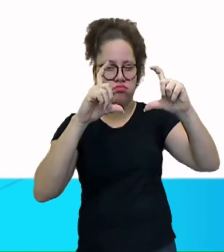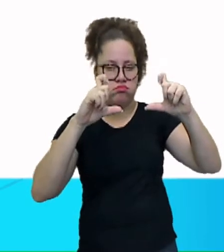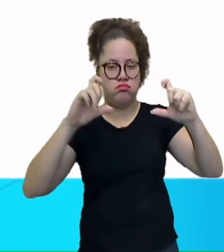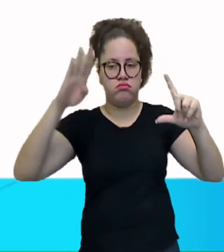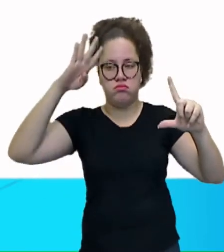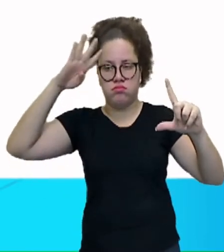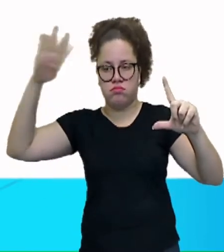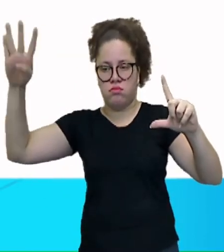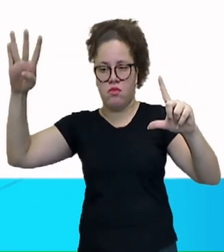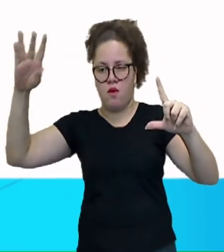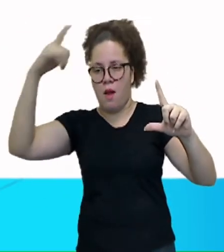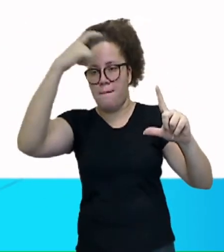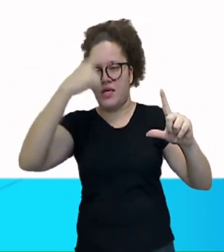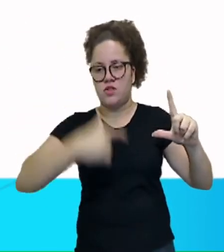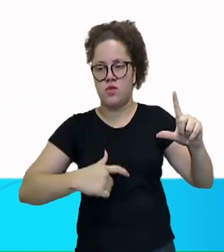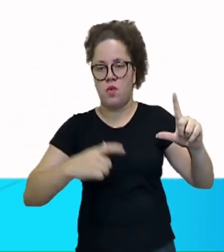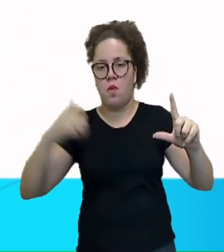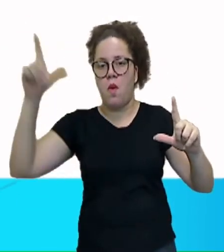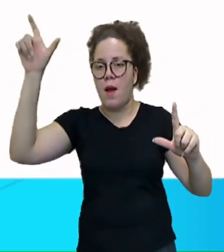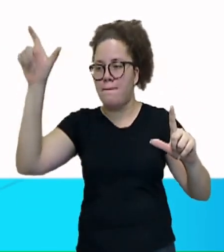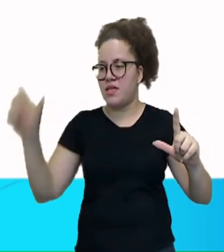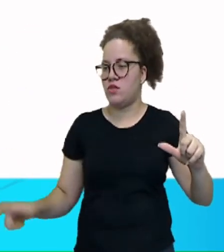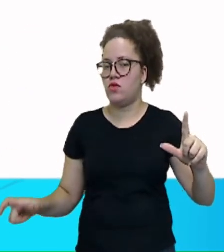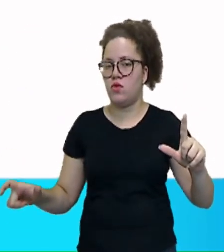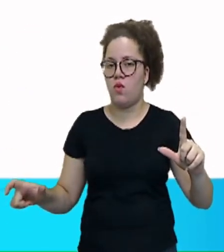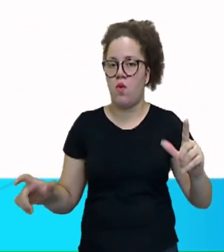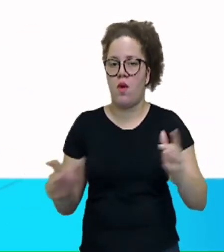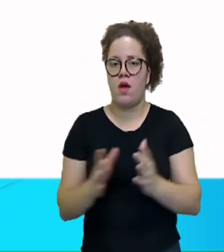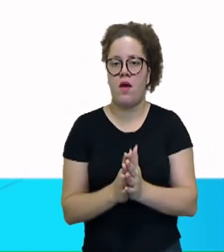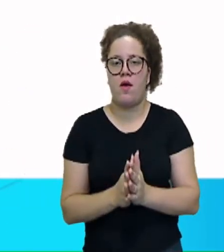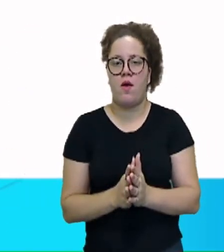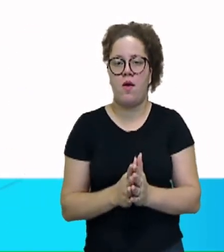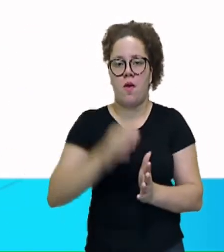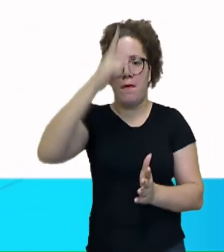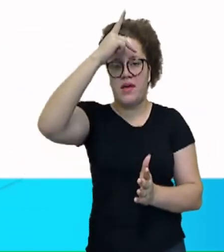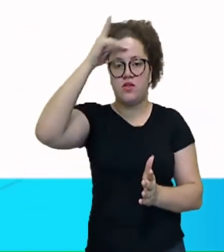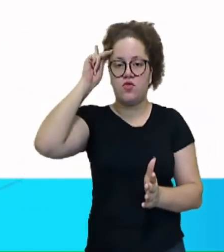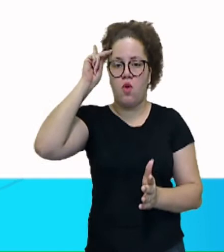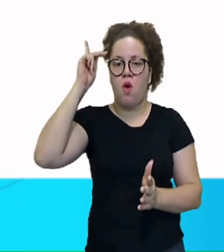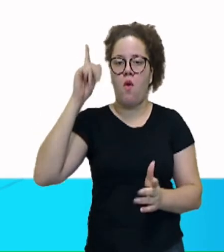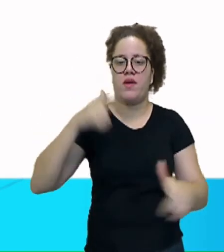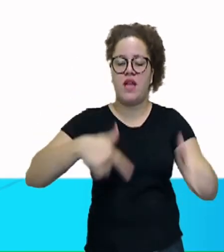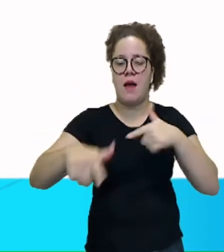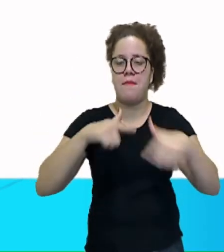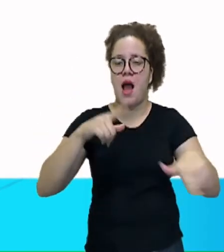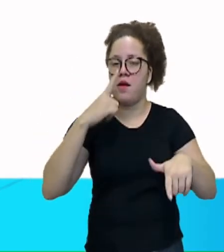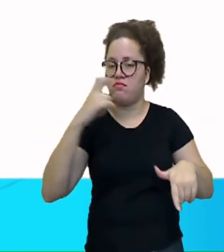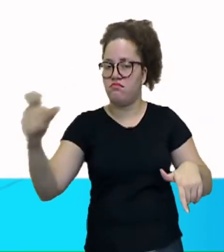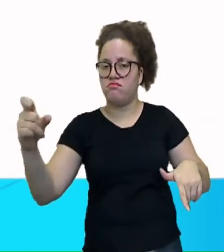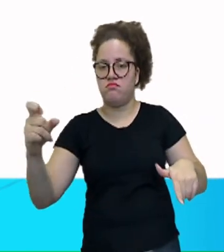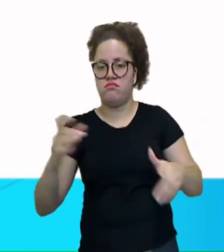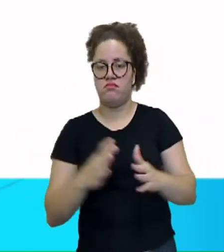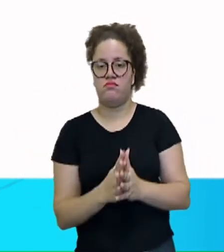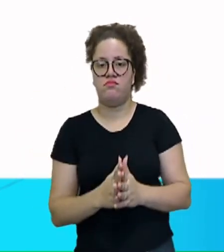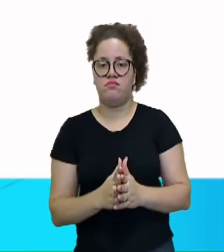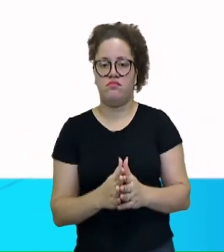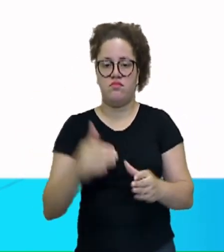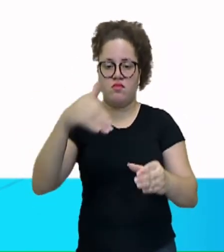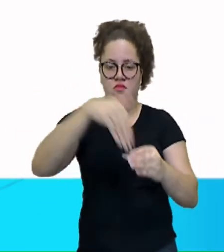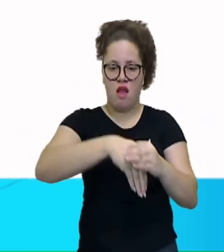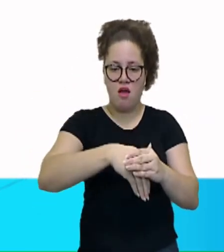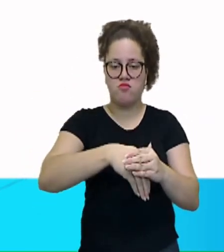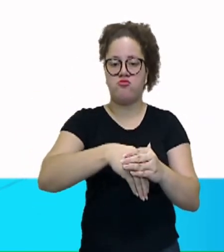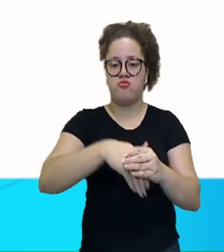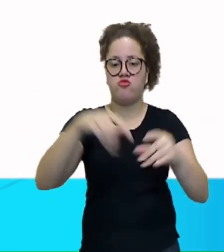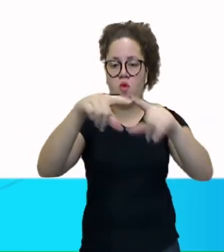que é o ser humano, a pessoa, no caso ele é um catador de material reciclado dentro do lixão